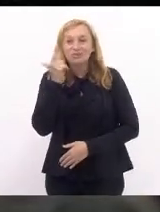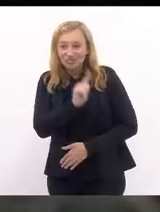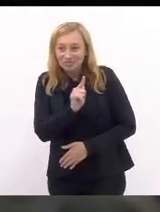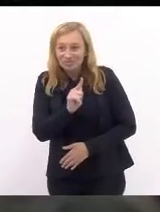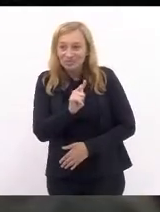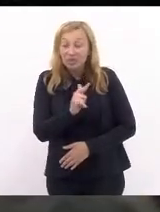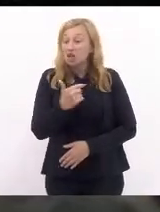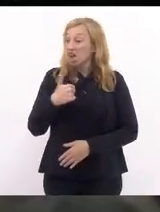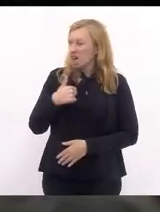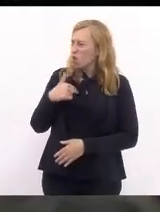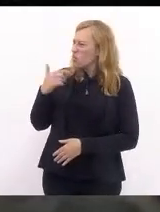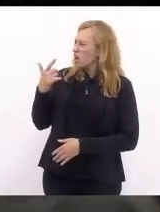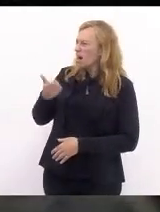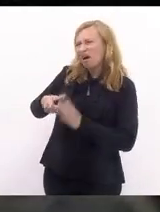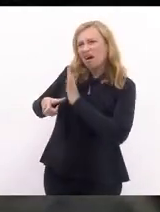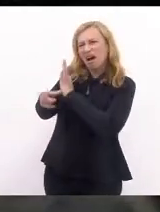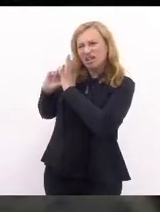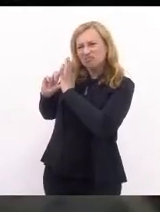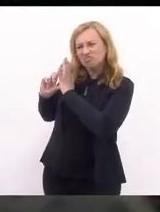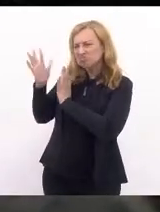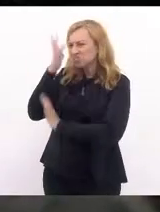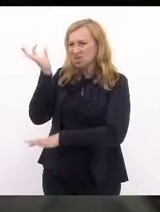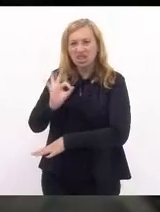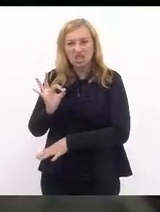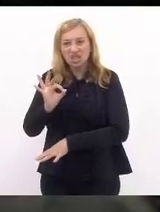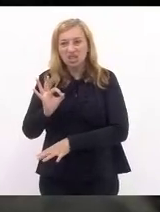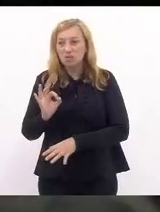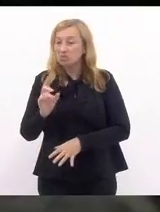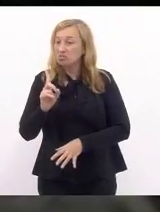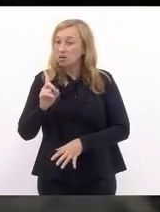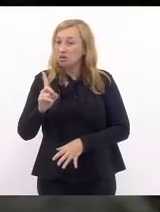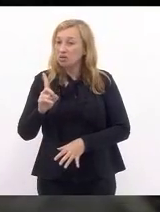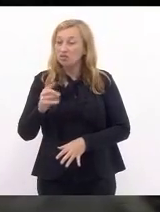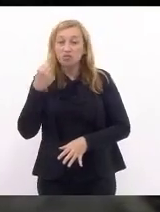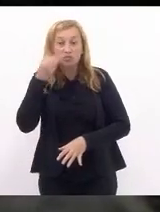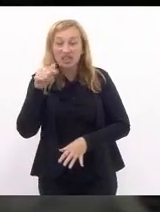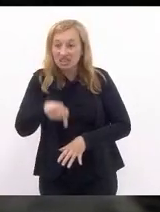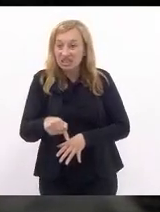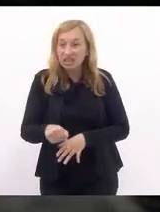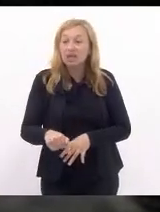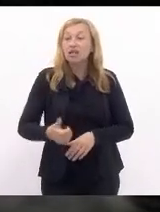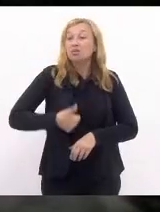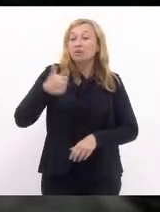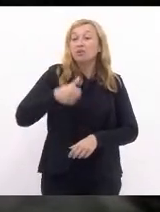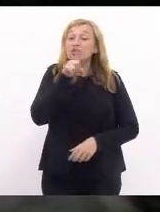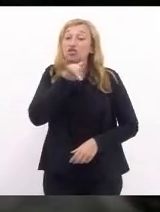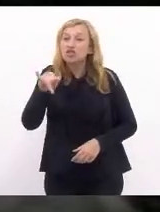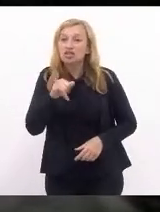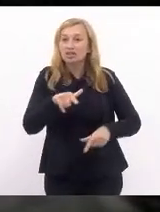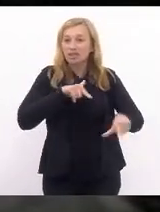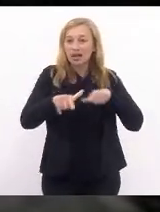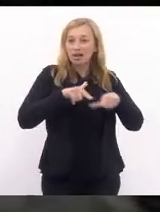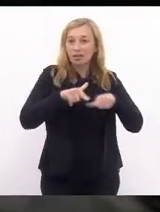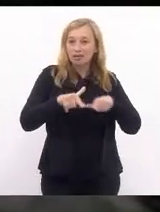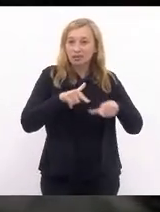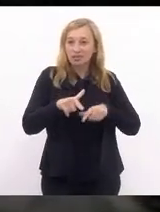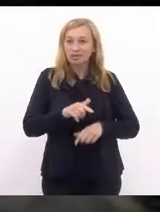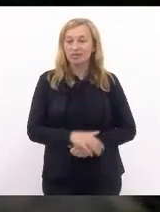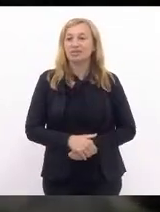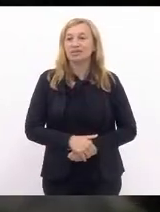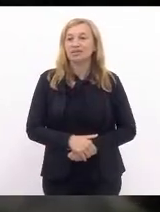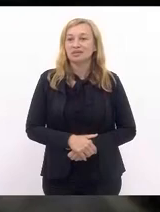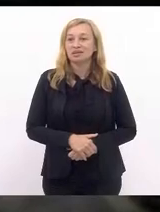o que eu não entendia quando não estava nessa casa e quando cheguei no primeiro dia de Mandato o diabo do